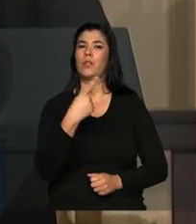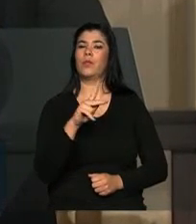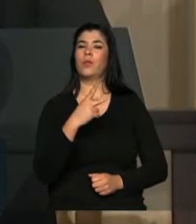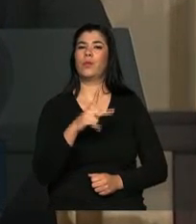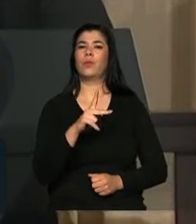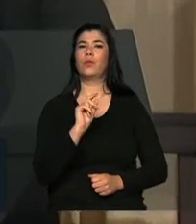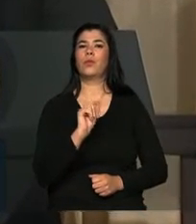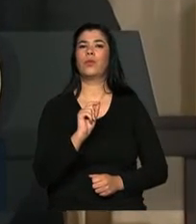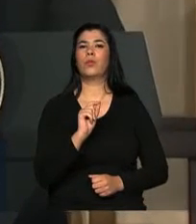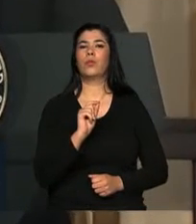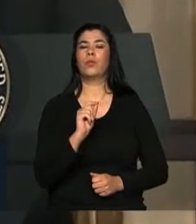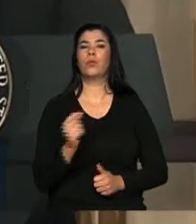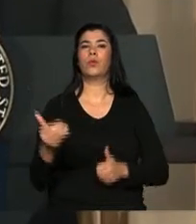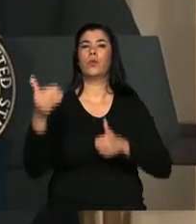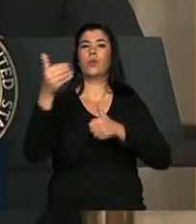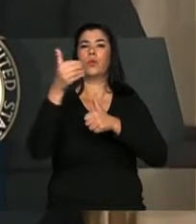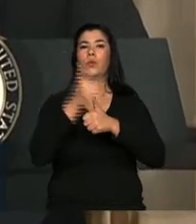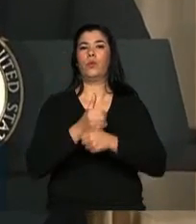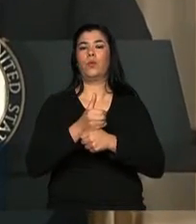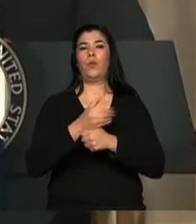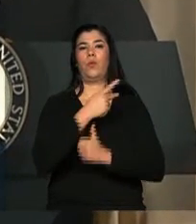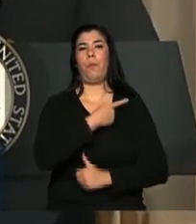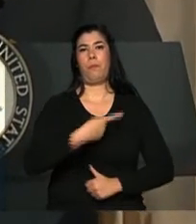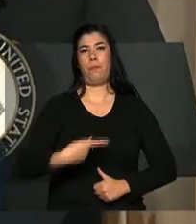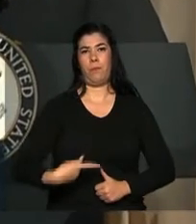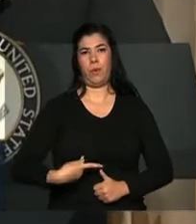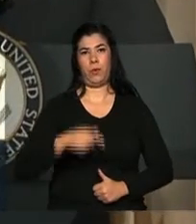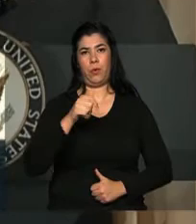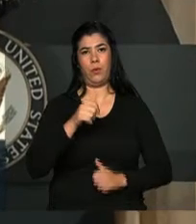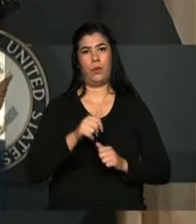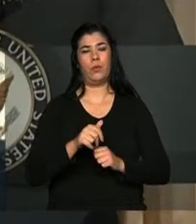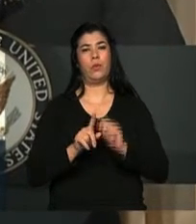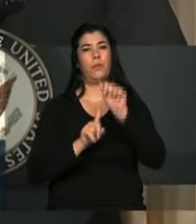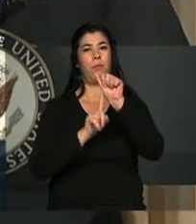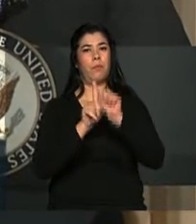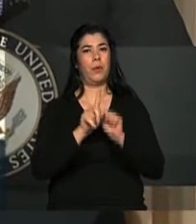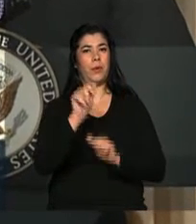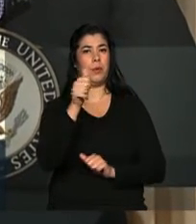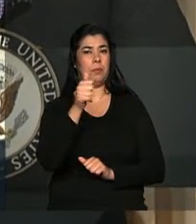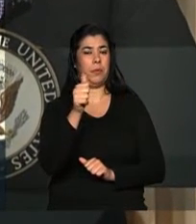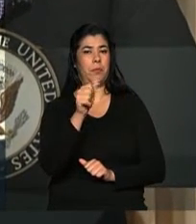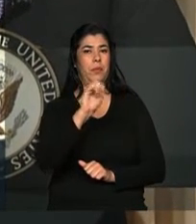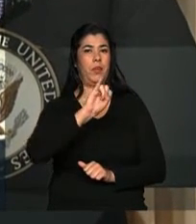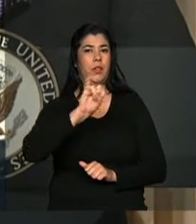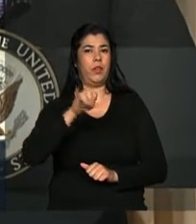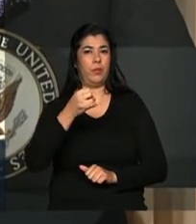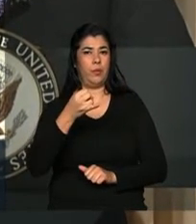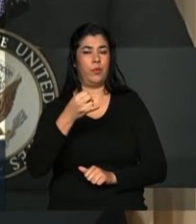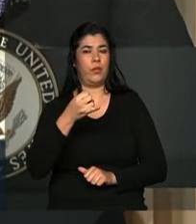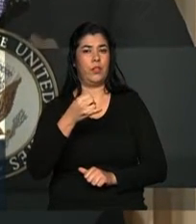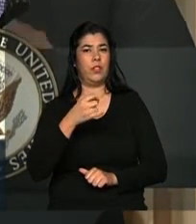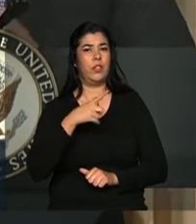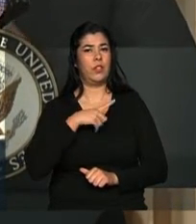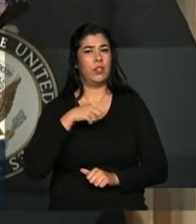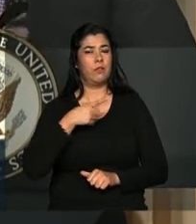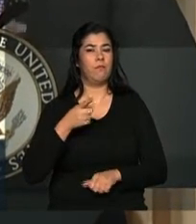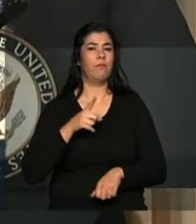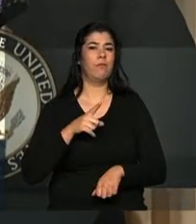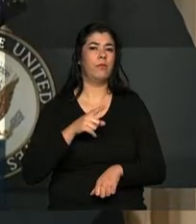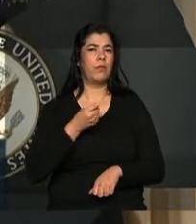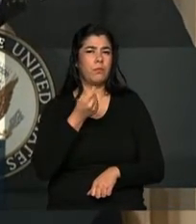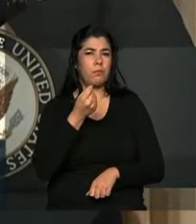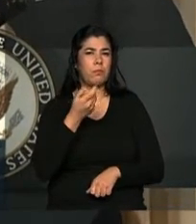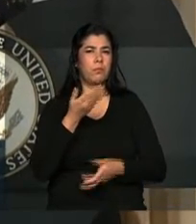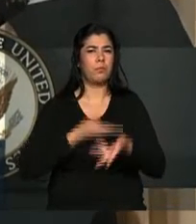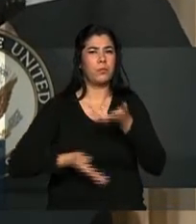sua posse, que foi 1º de janeiro, e nesse momento também tivemos tempo para conversar. O